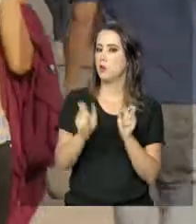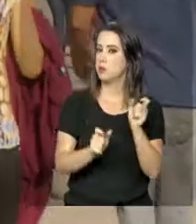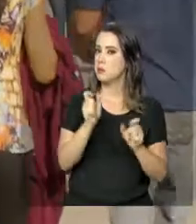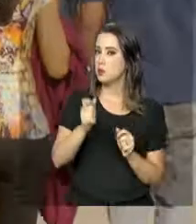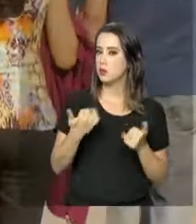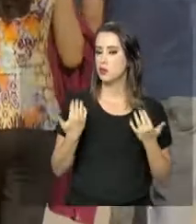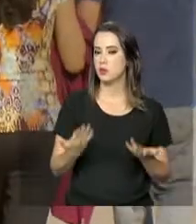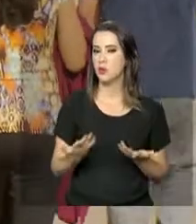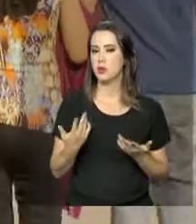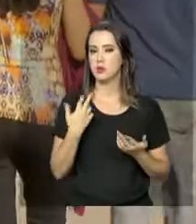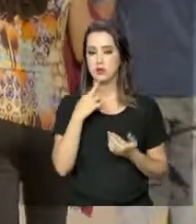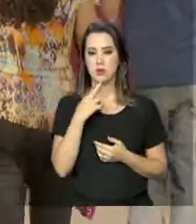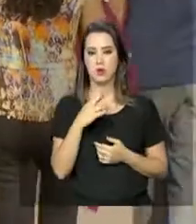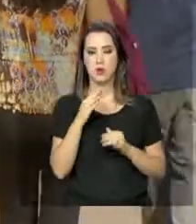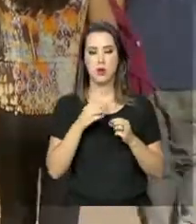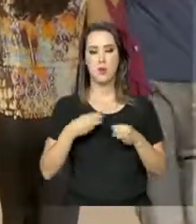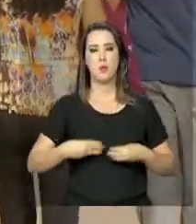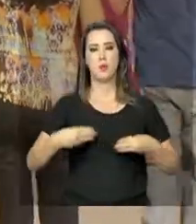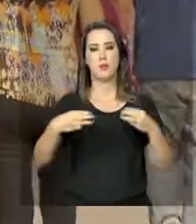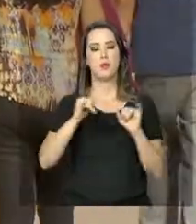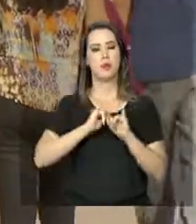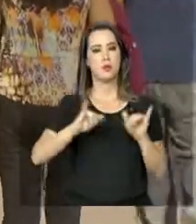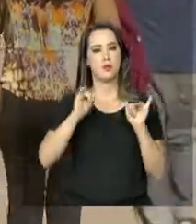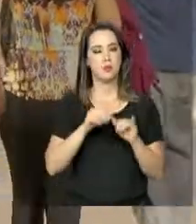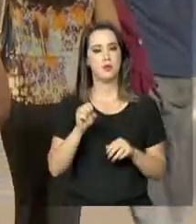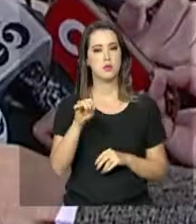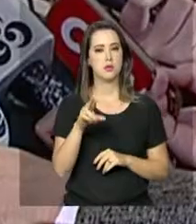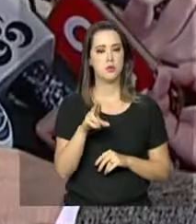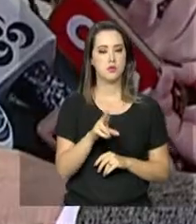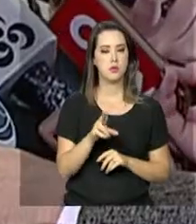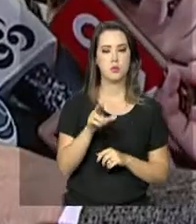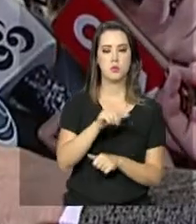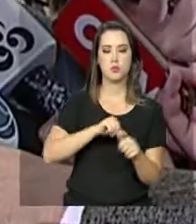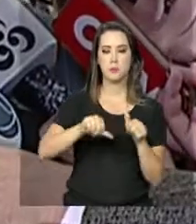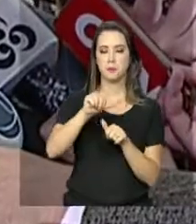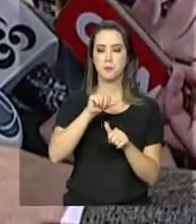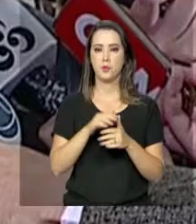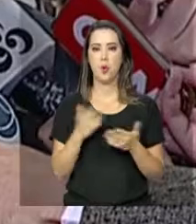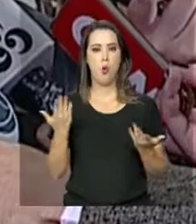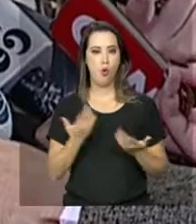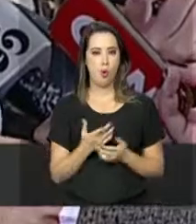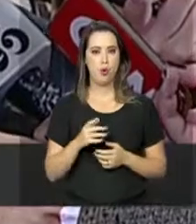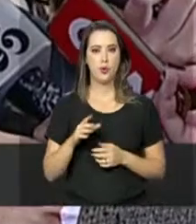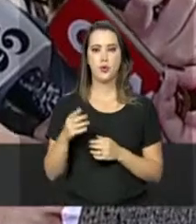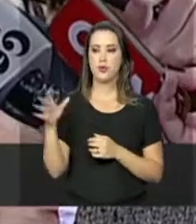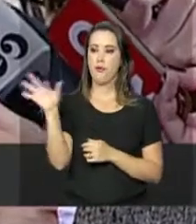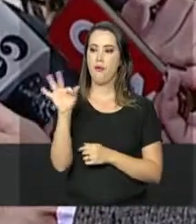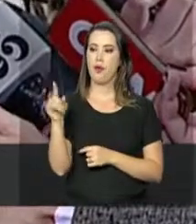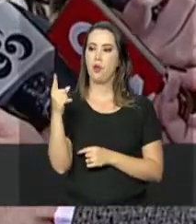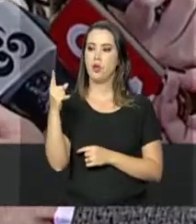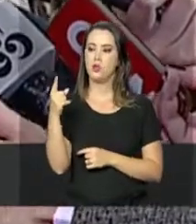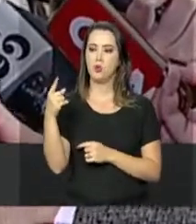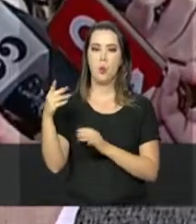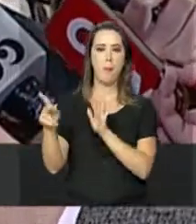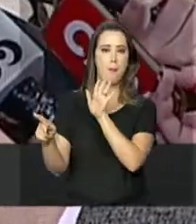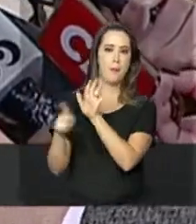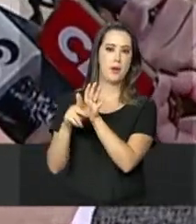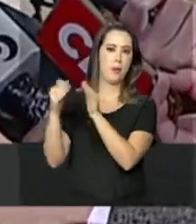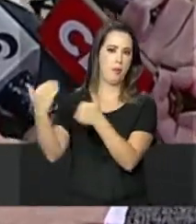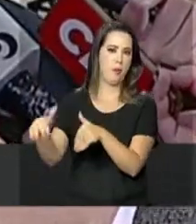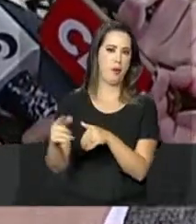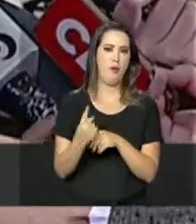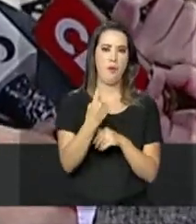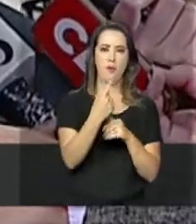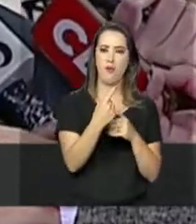o mec anuncia o sisu transferência hoje cada instituição faz um processo seletivo então se você está